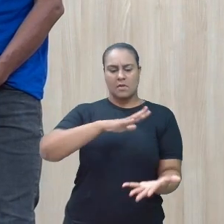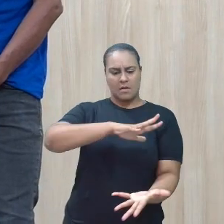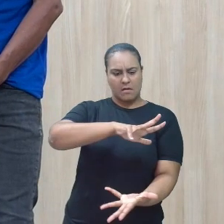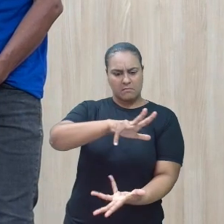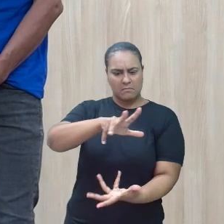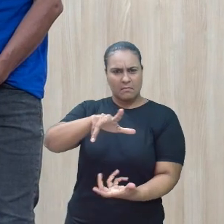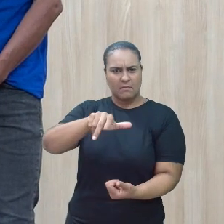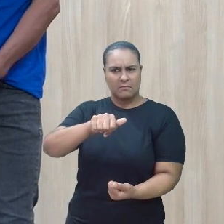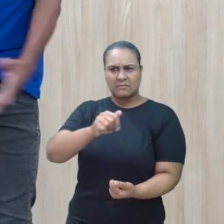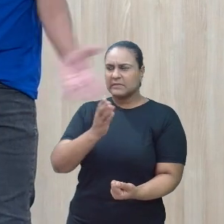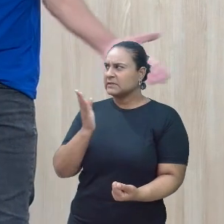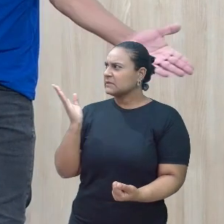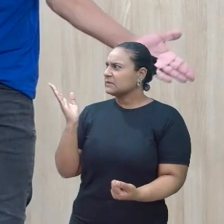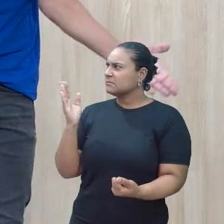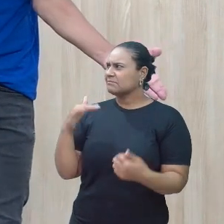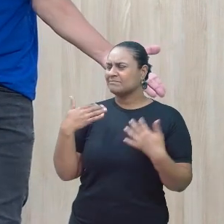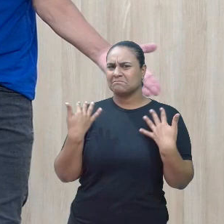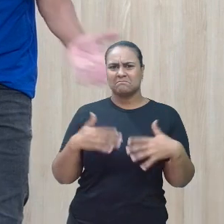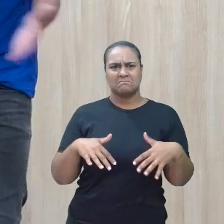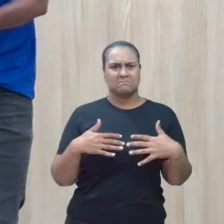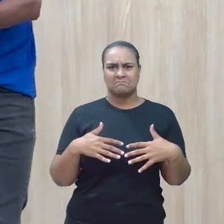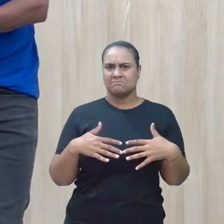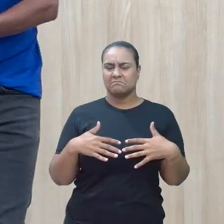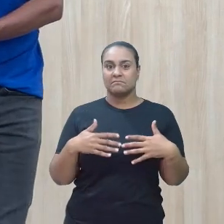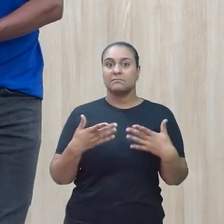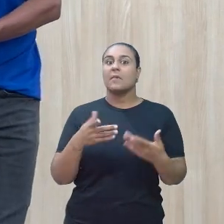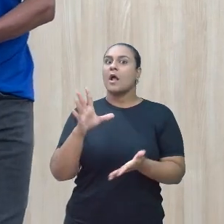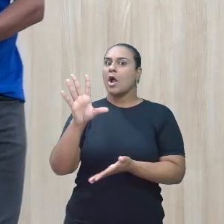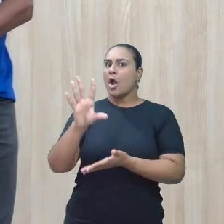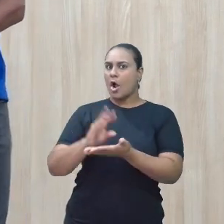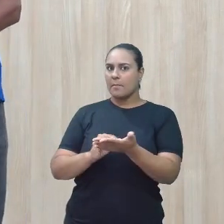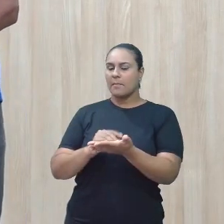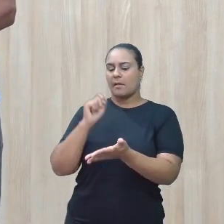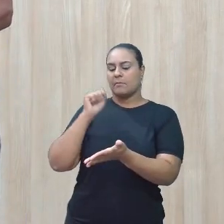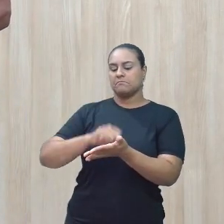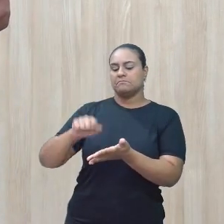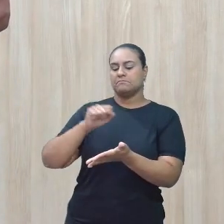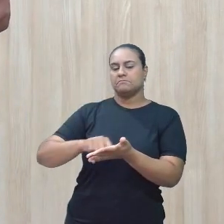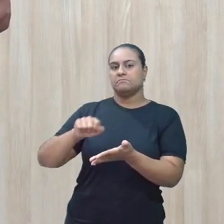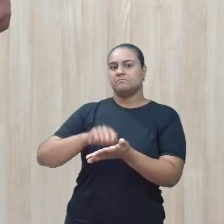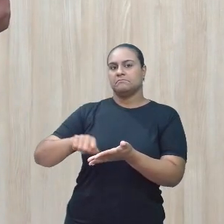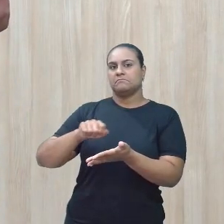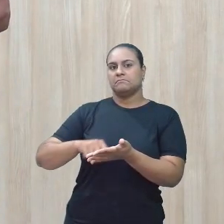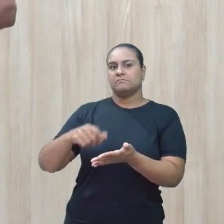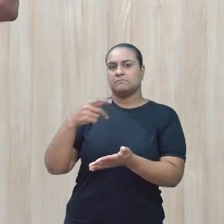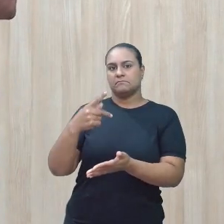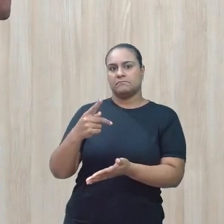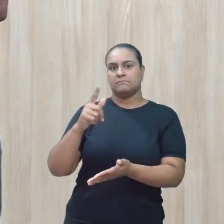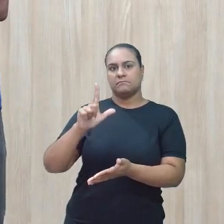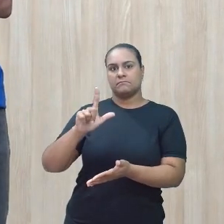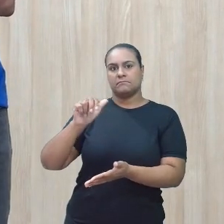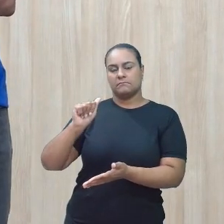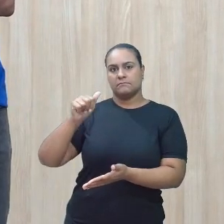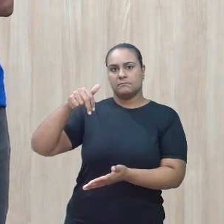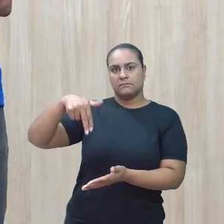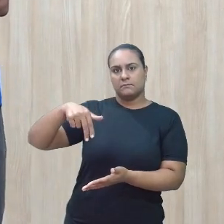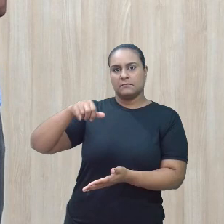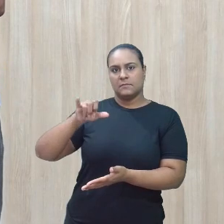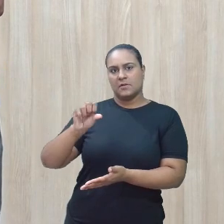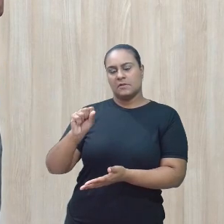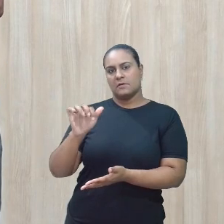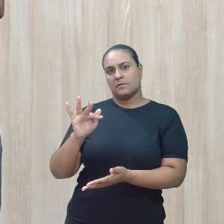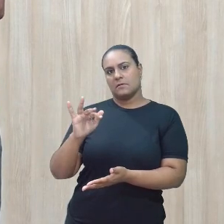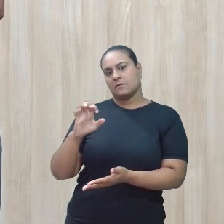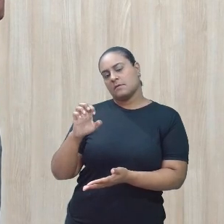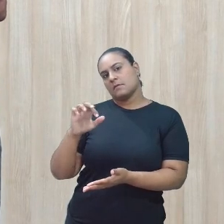Planisfério, professor? Eu nunca vi isso. Anota. Anota agora no teu caderno. Anota aí.